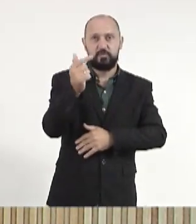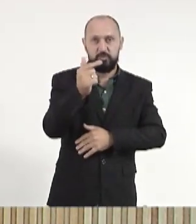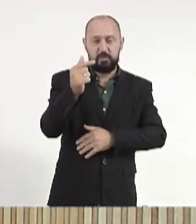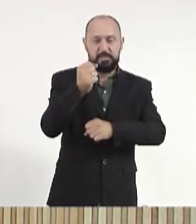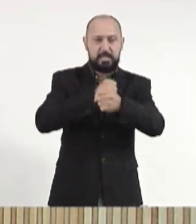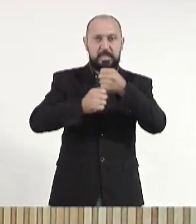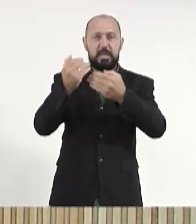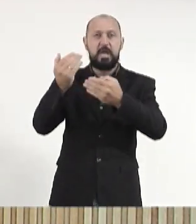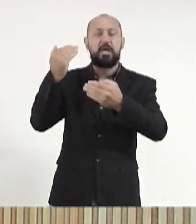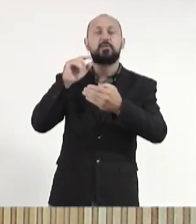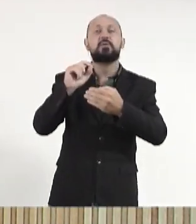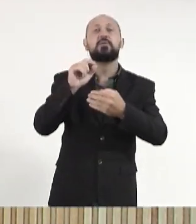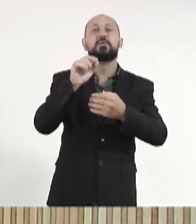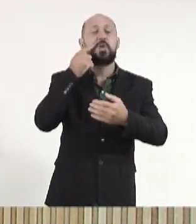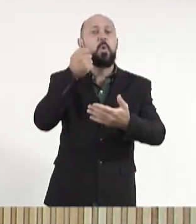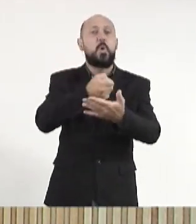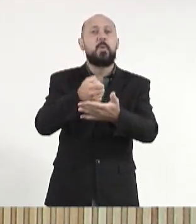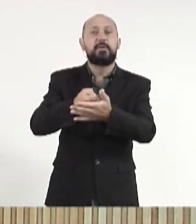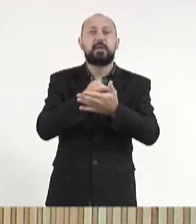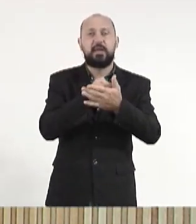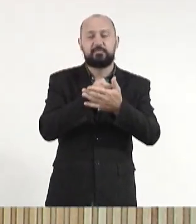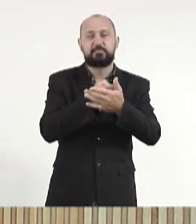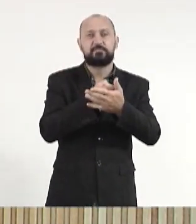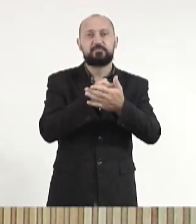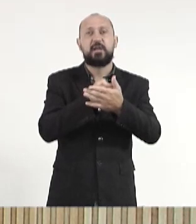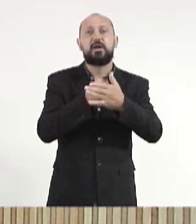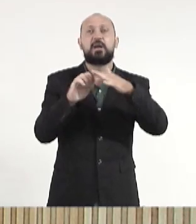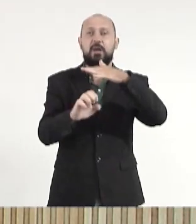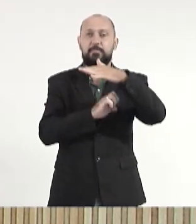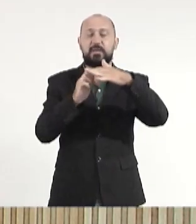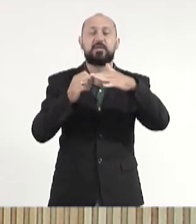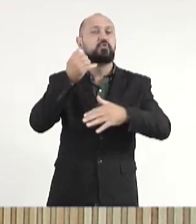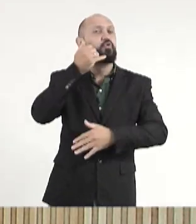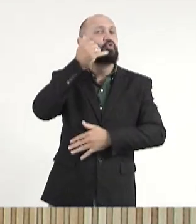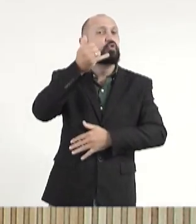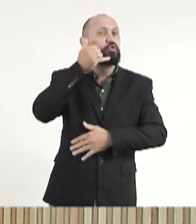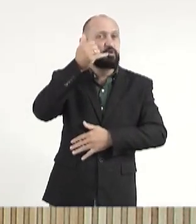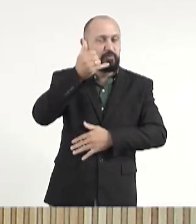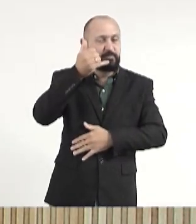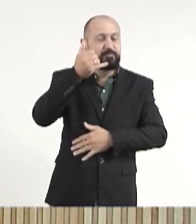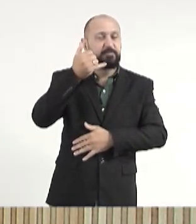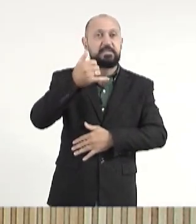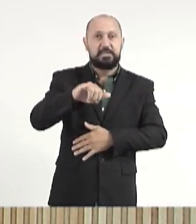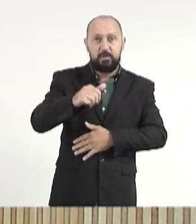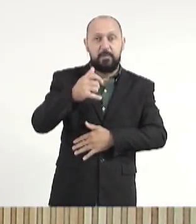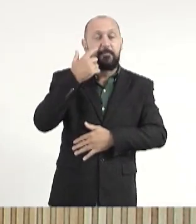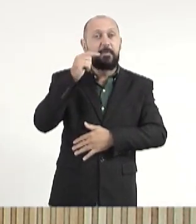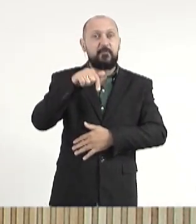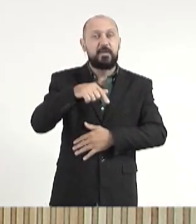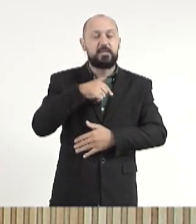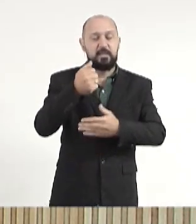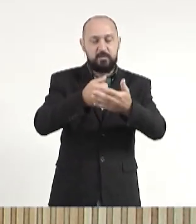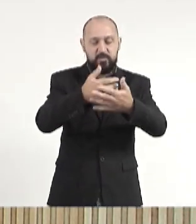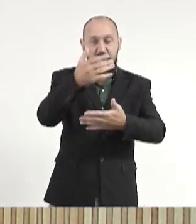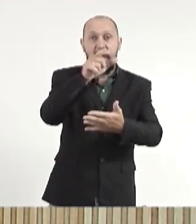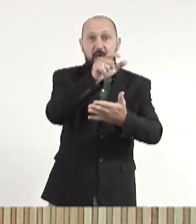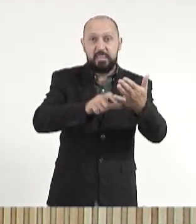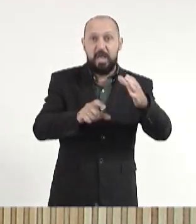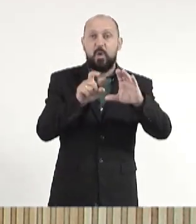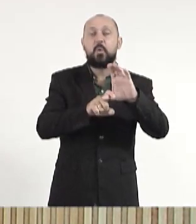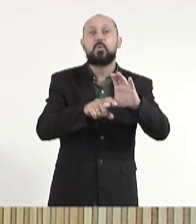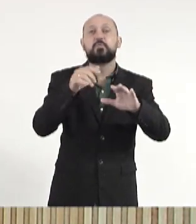com autismo, de acordo com a ONU. A música exerce um poder terapêutico indescritível na vida dessas pessoas. Os benefícios